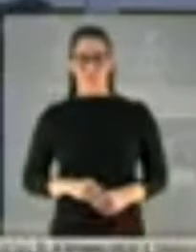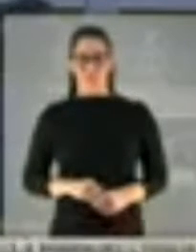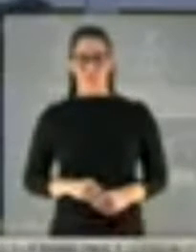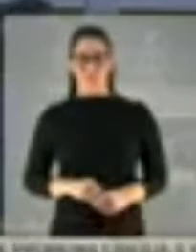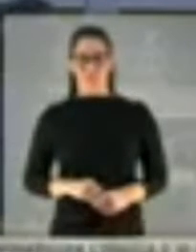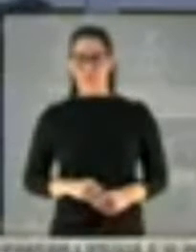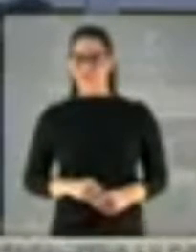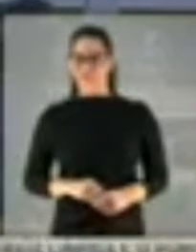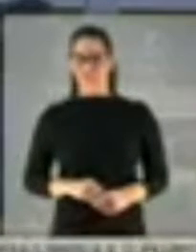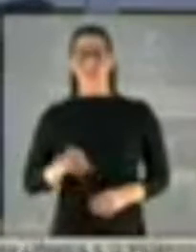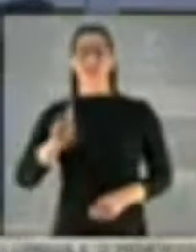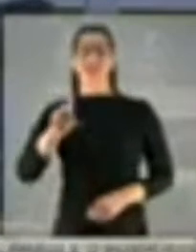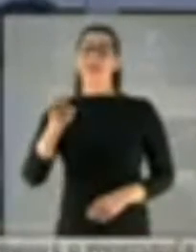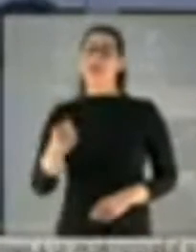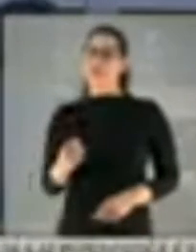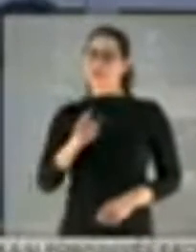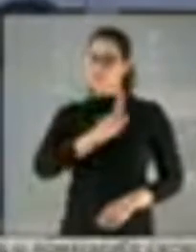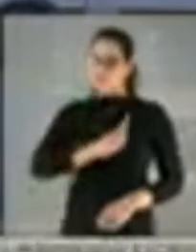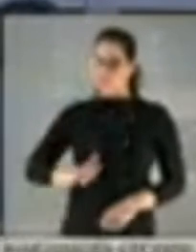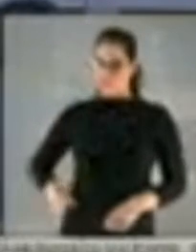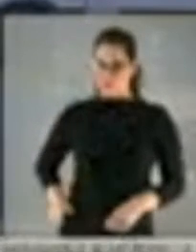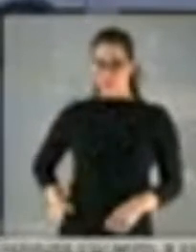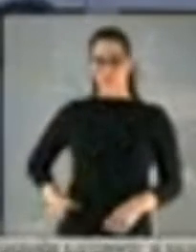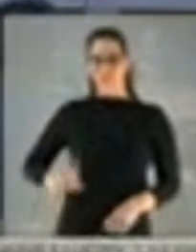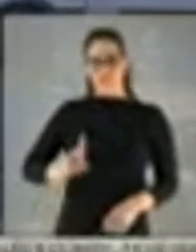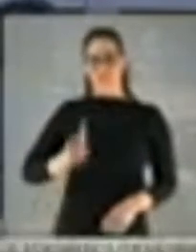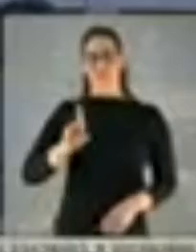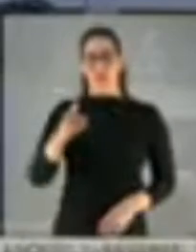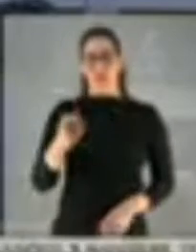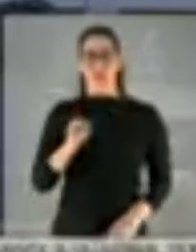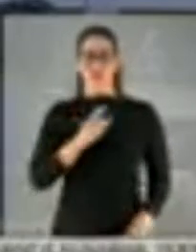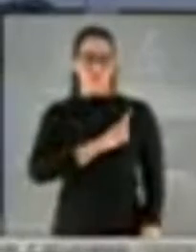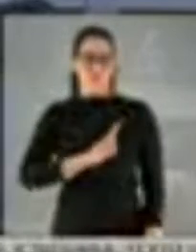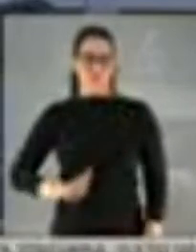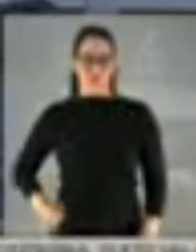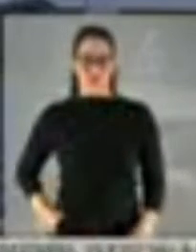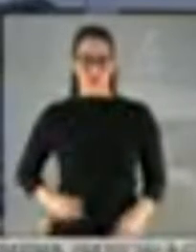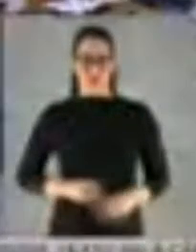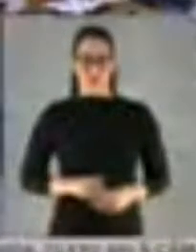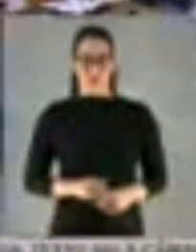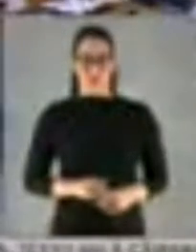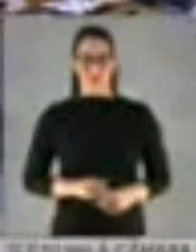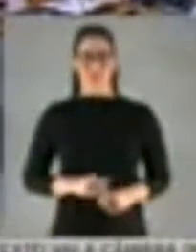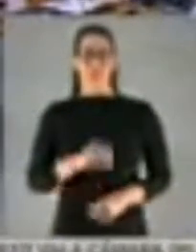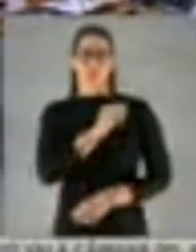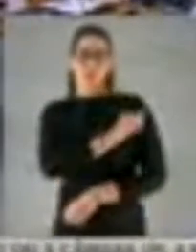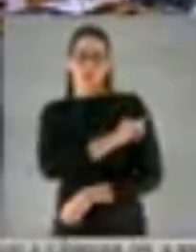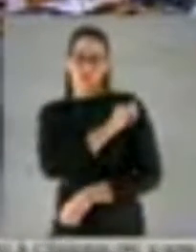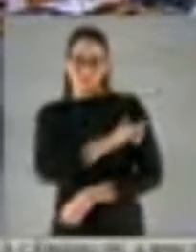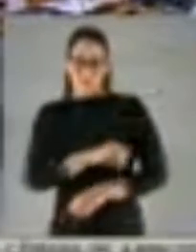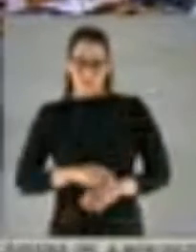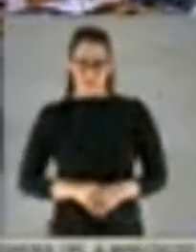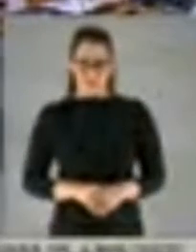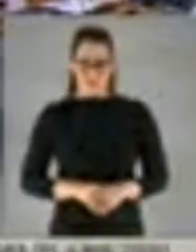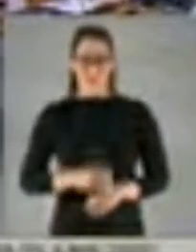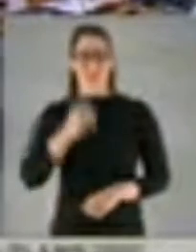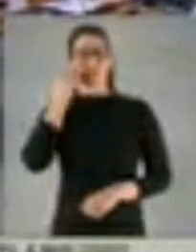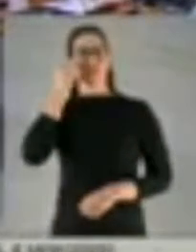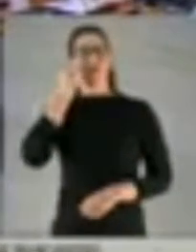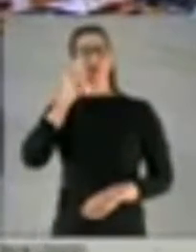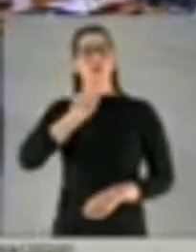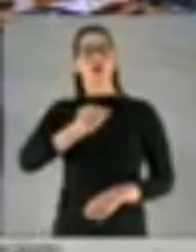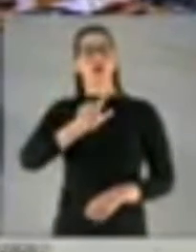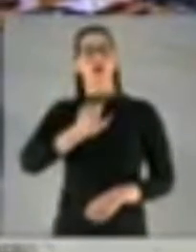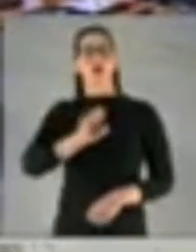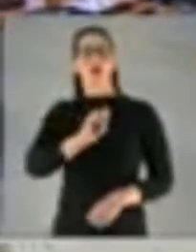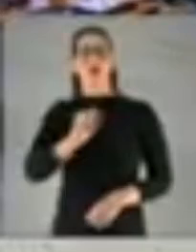Aliás, ex-governador Wilson Witzel, do Rio de Janeiro. Senador Randolfo e senador Alessandro, os